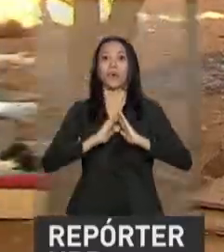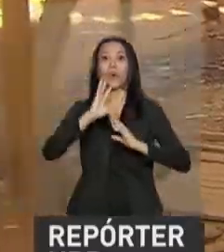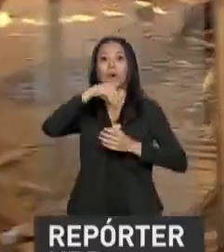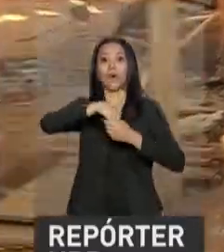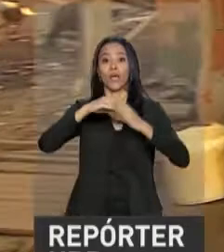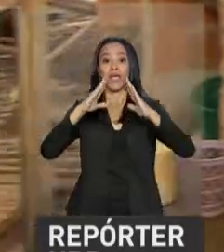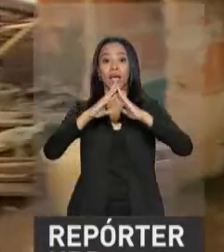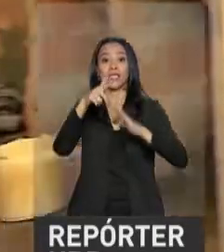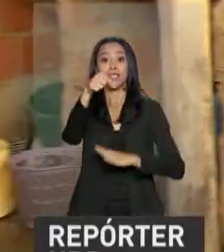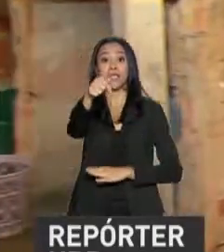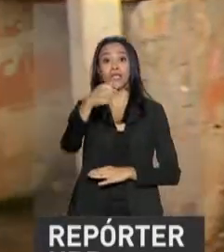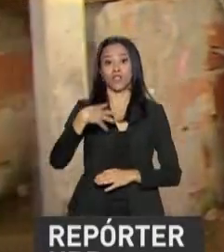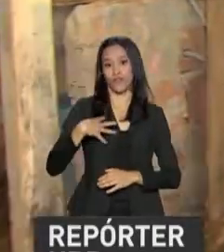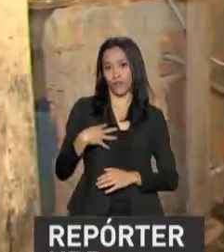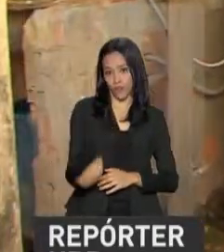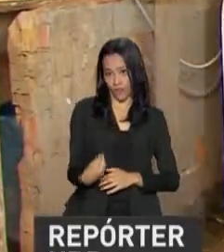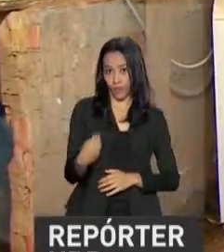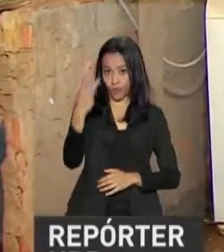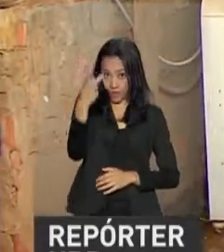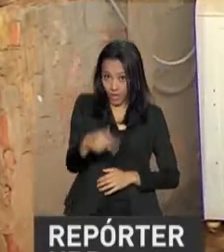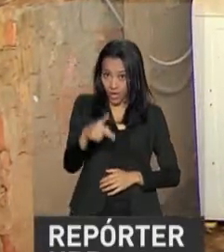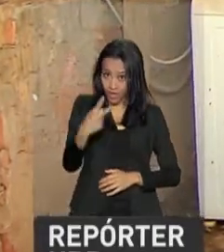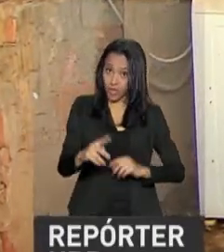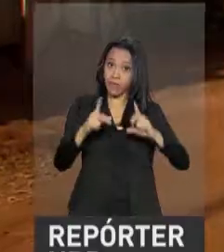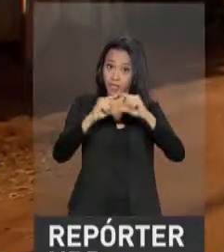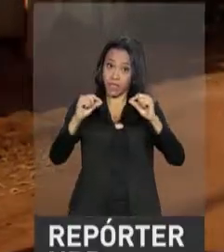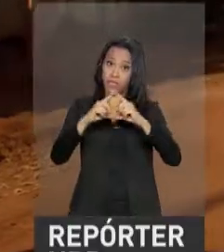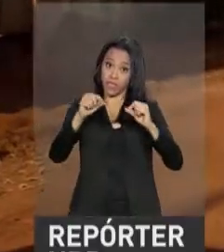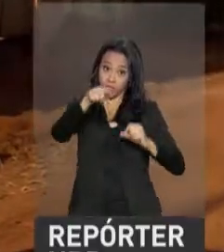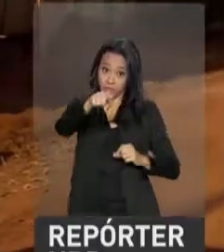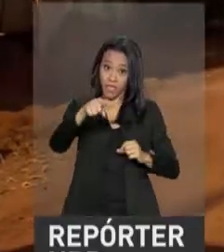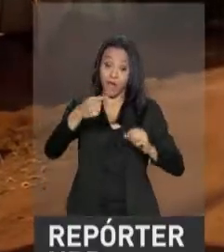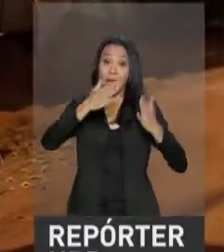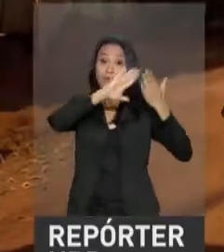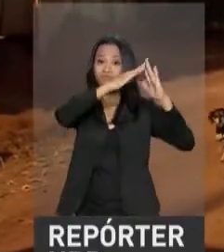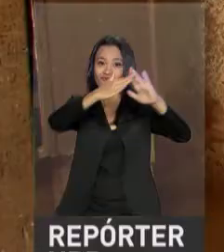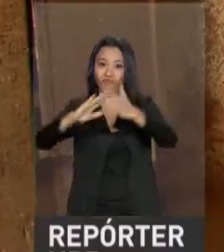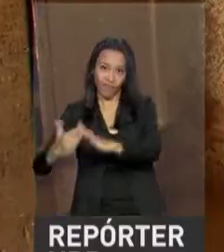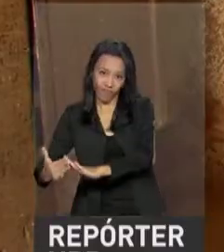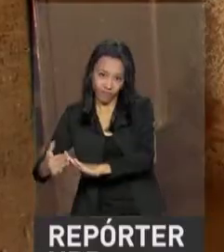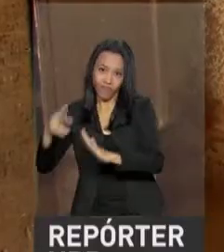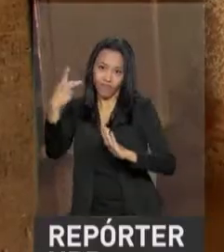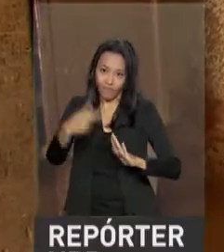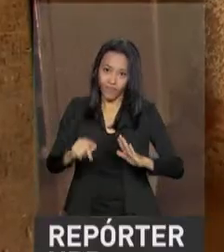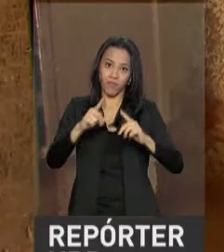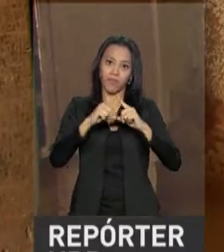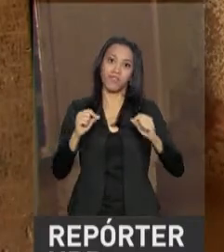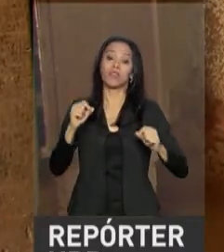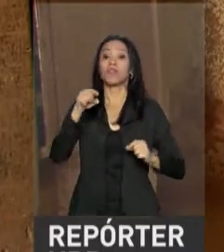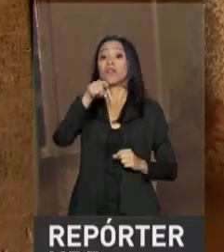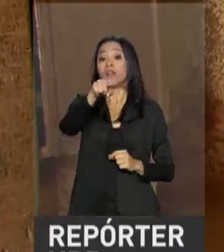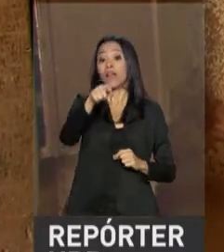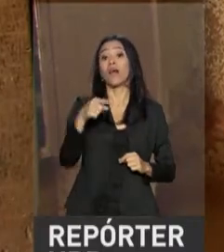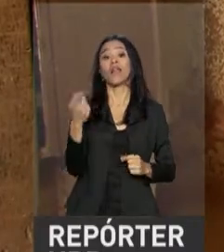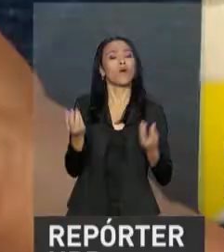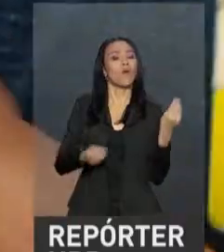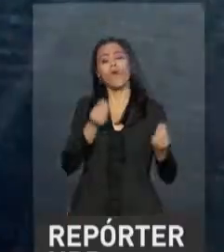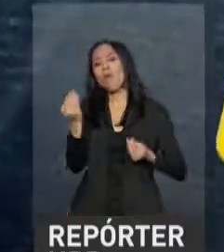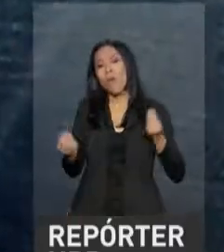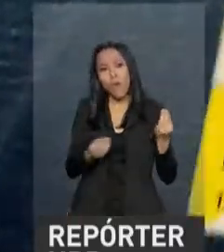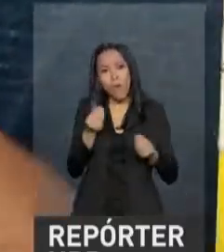no sol nascente distrito federal uma das maiores favelas do brasil e hoje o sustento vem principalmente